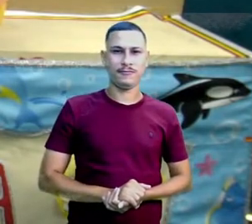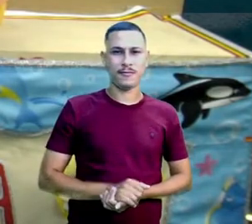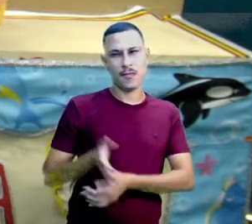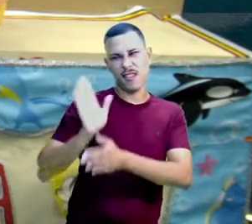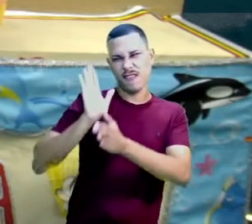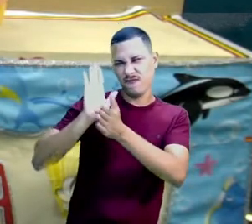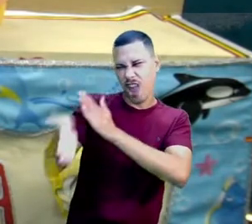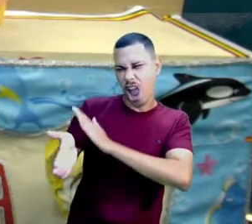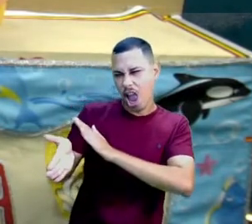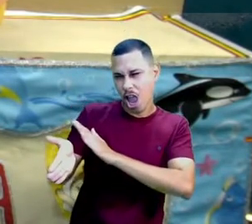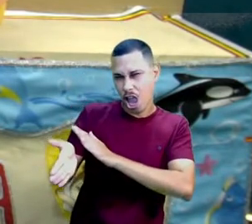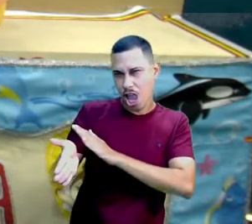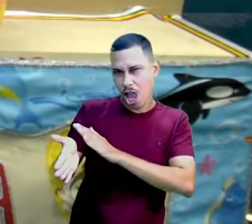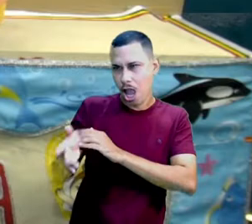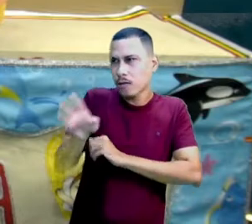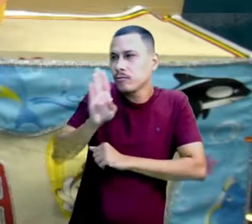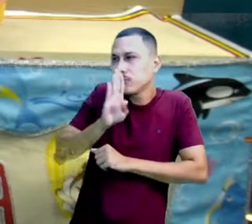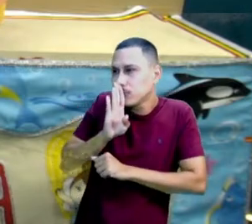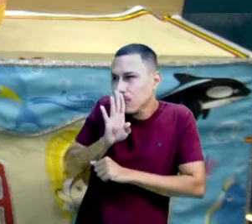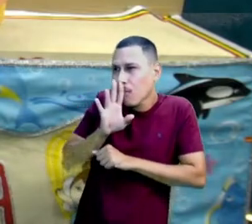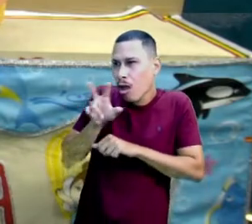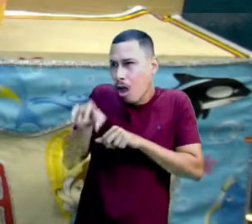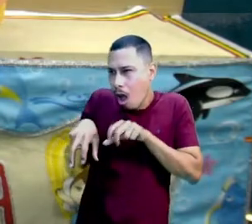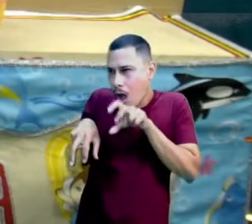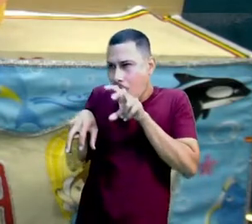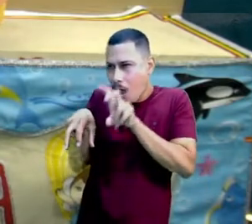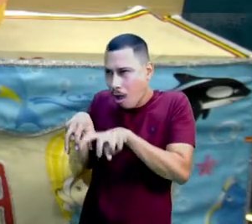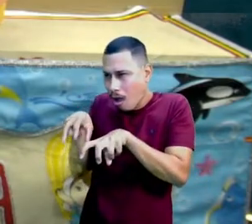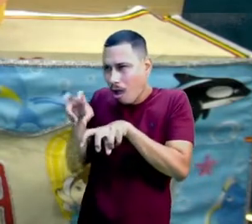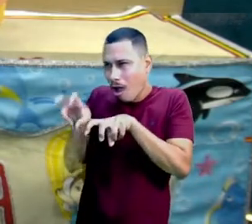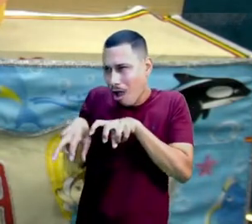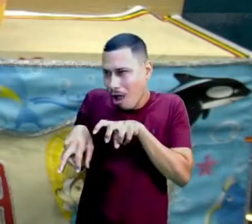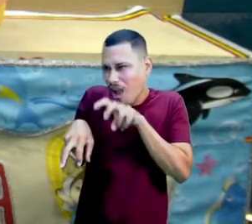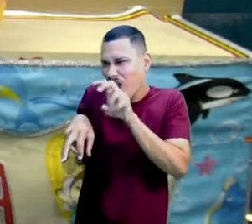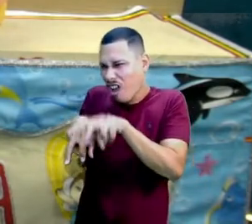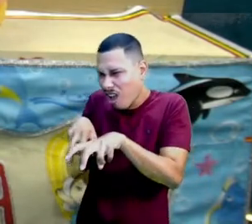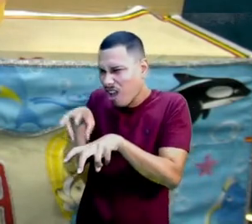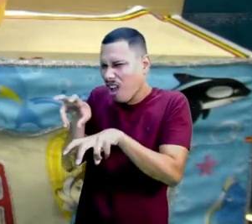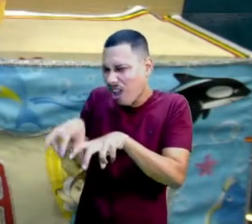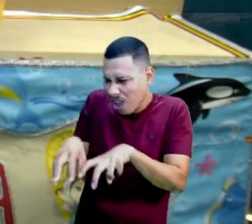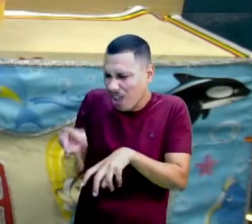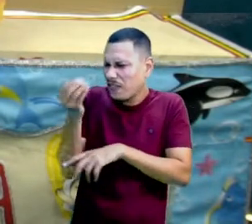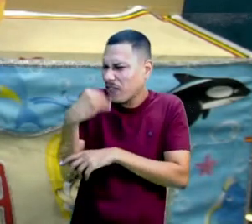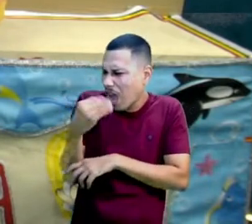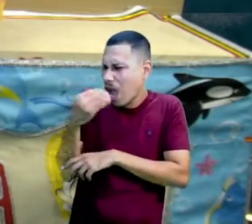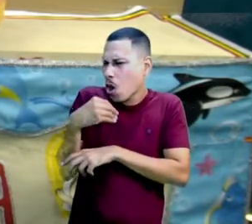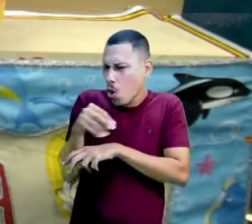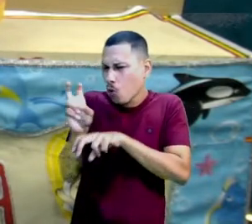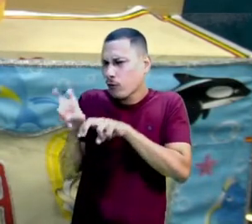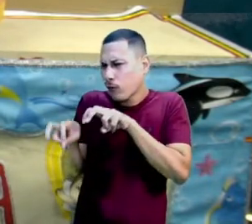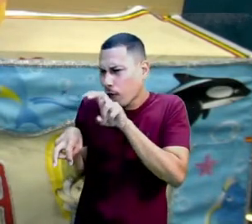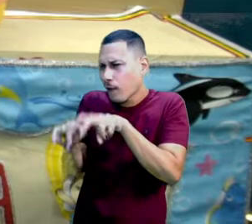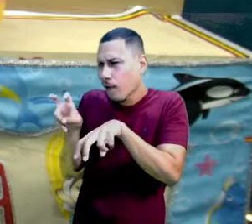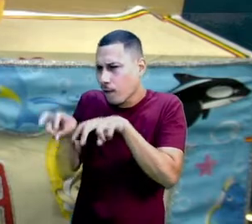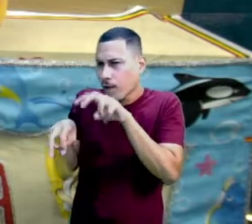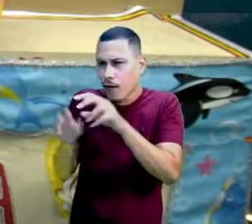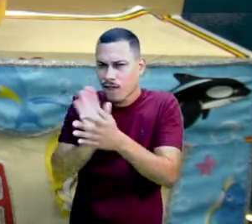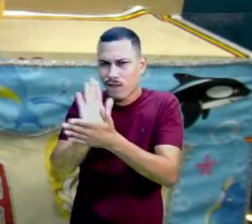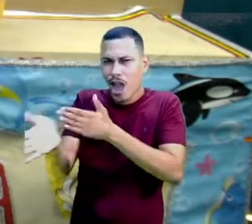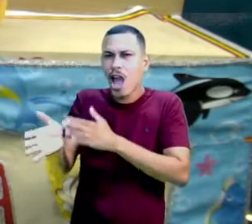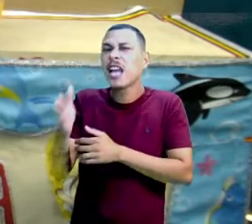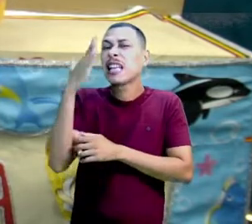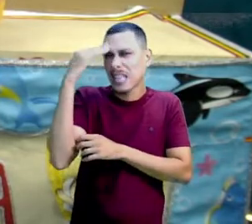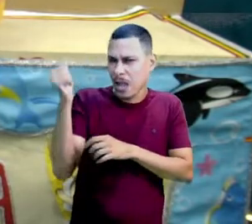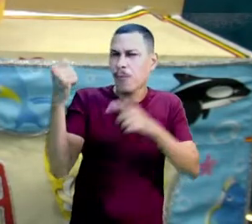Escapou devagarinho, se arrastando, ó. Que não tava conseguindo nem andar, leiturinha. E foi embora. E foi embora. Tu sabe pra onde